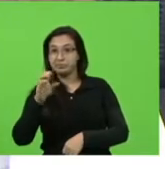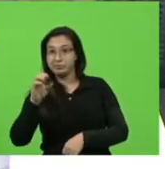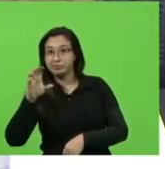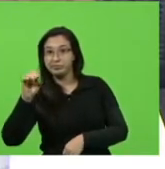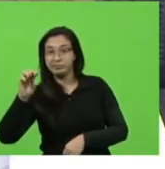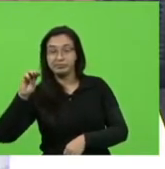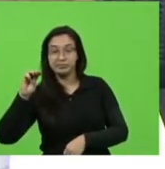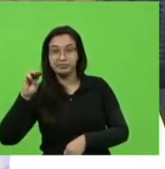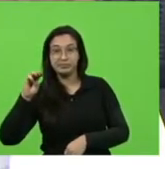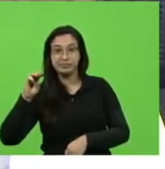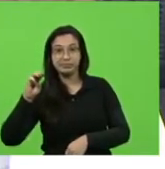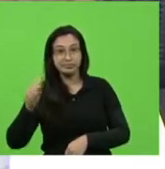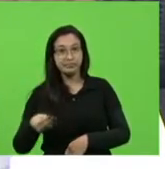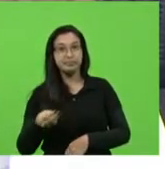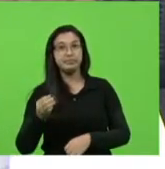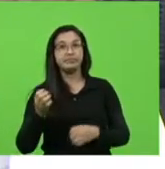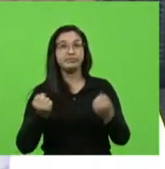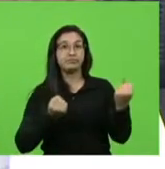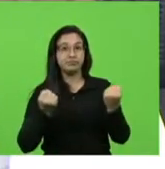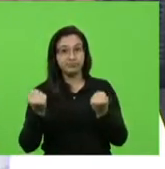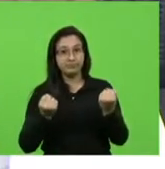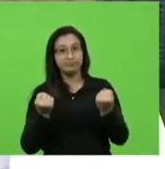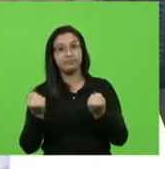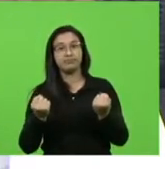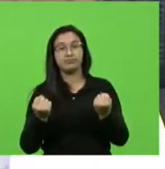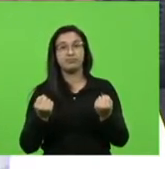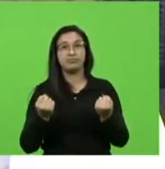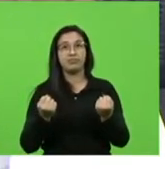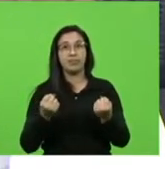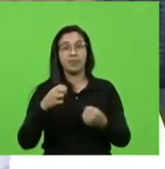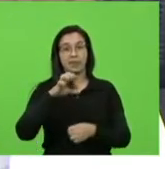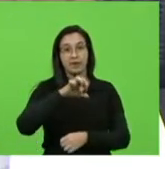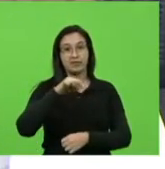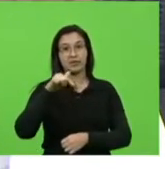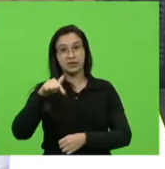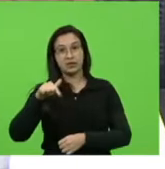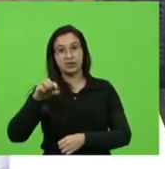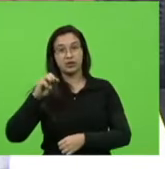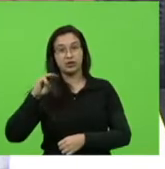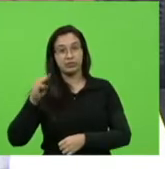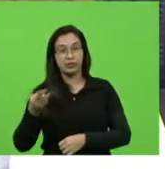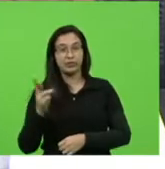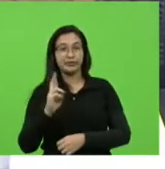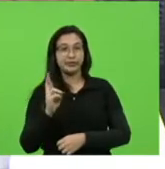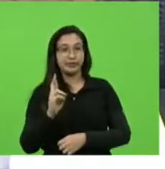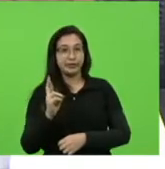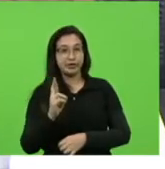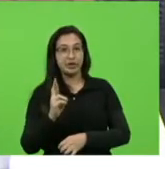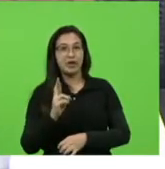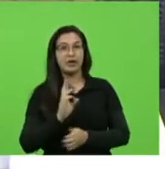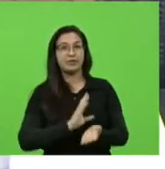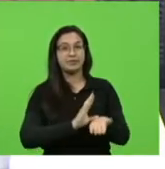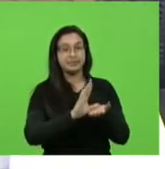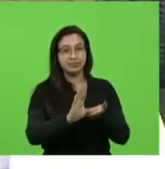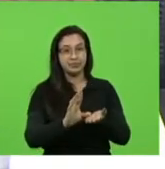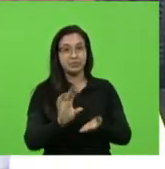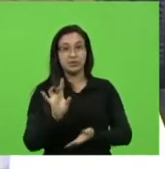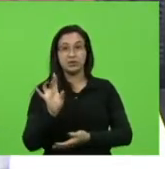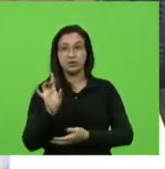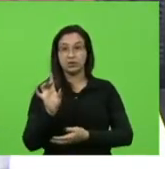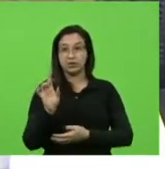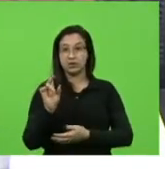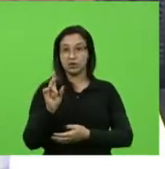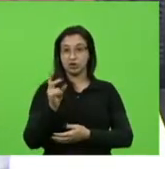Militar, fora os equipamentos. No Corpo de Bombeiros são mais de 197 milhões de reais e isso tudo com recursos próprios,